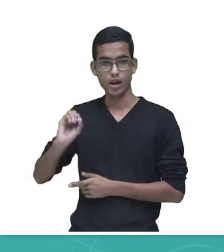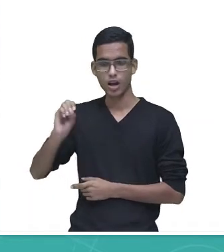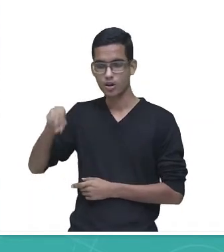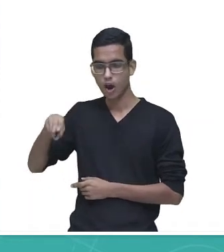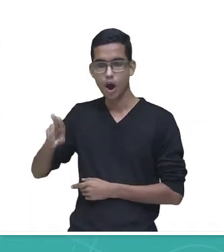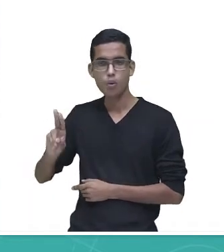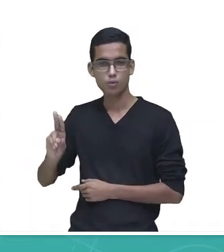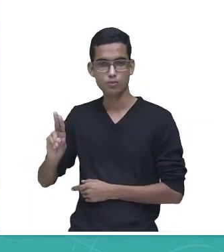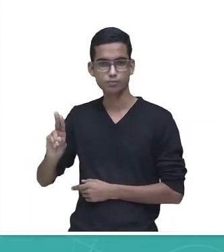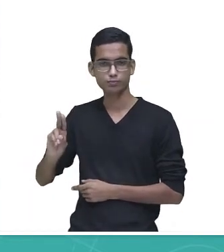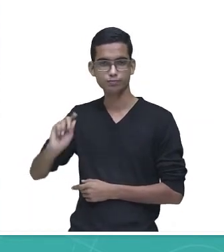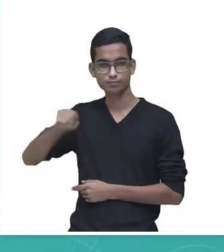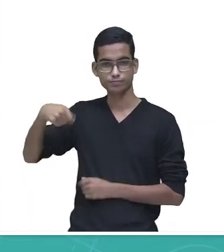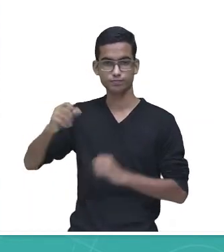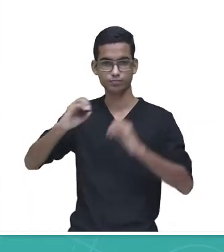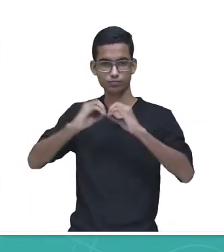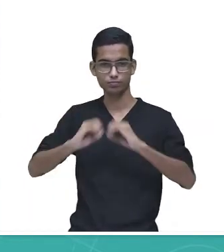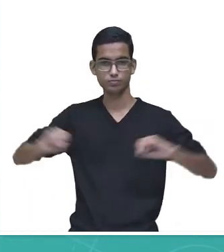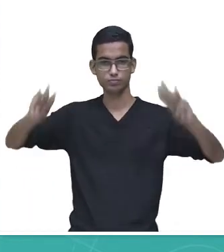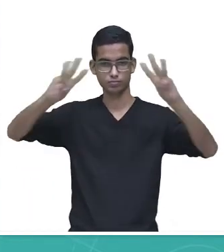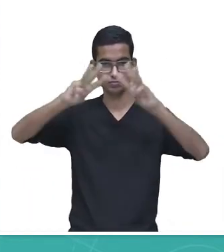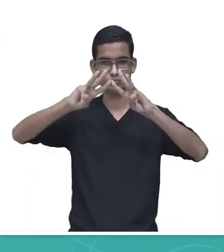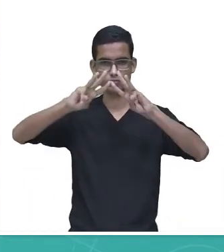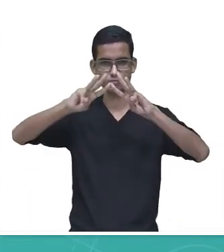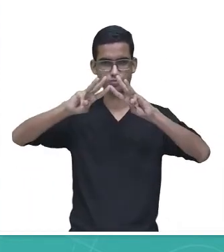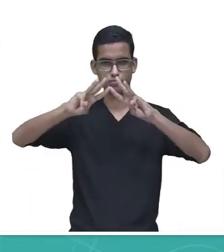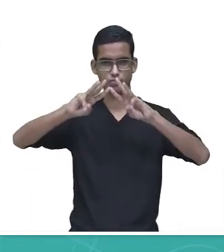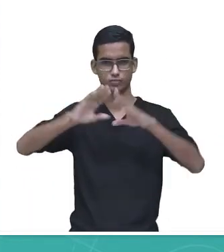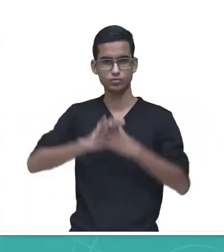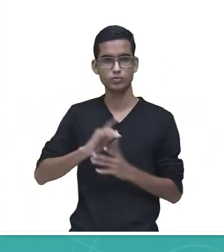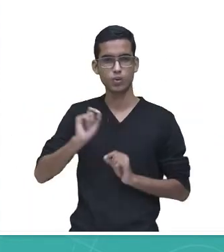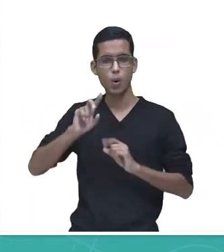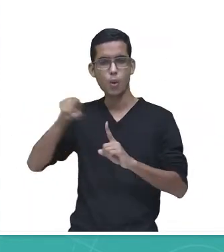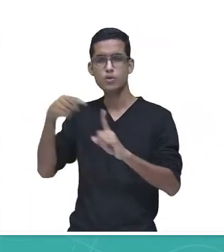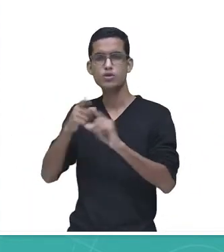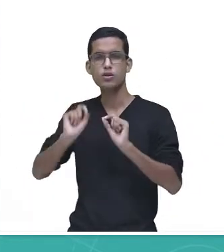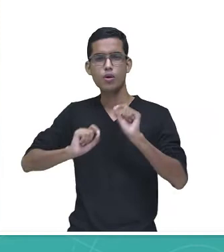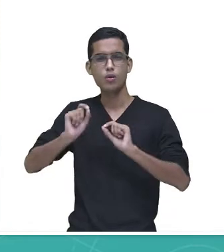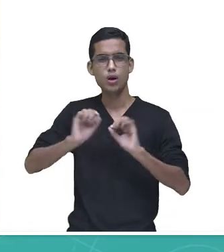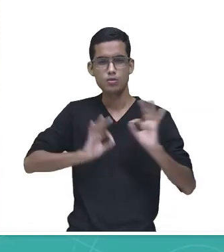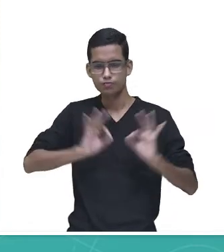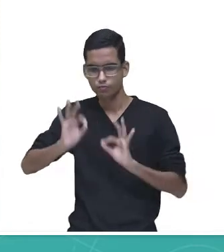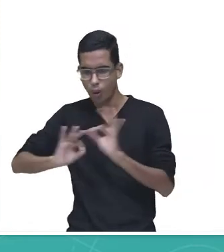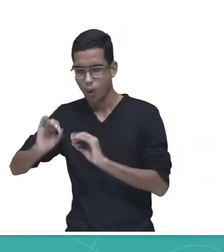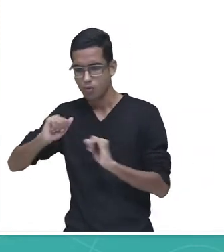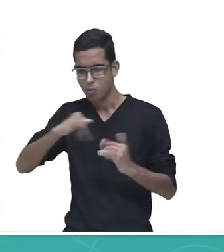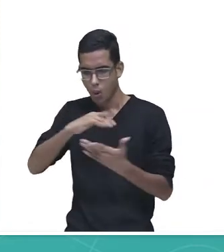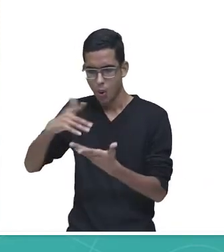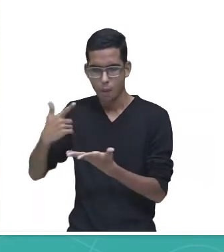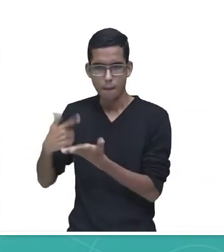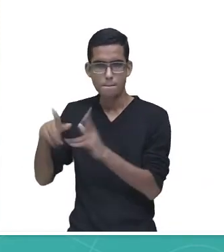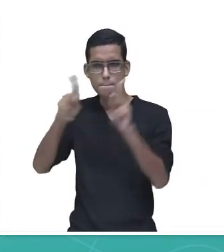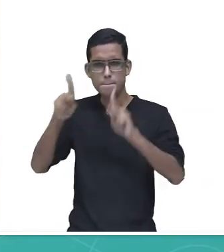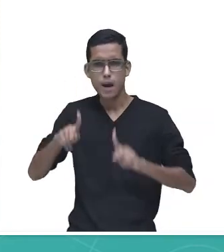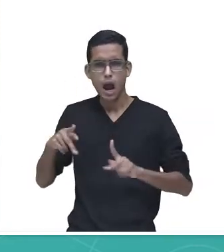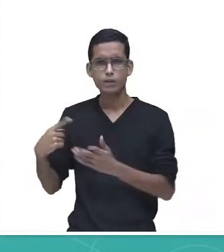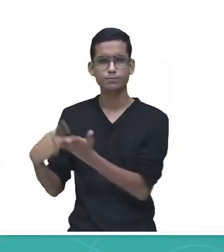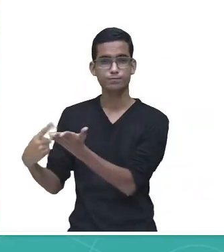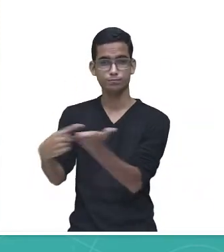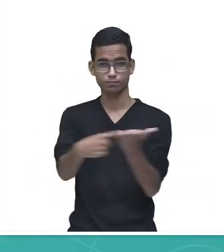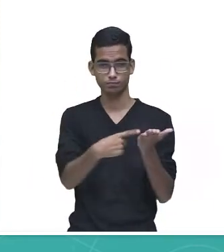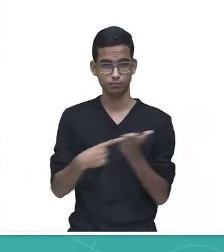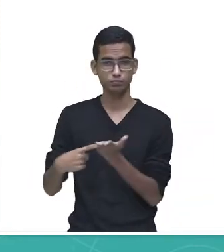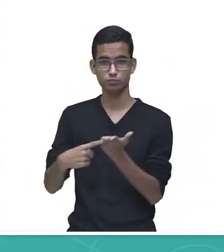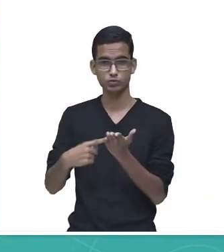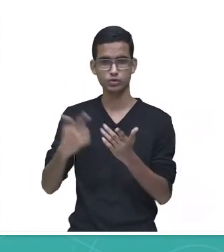Guerra. Qual o objetivo da ONU? Promover e manter a paz internacional, a cooperação internacional na solução de